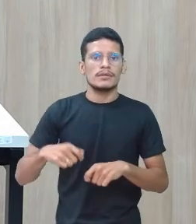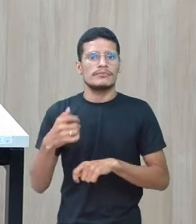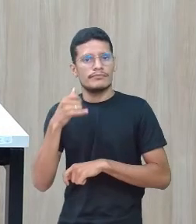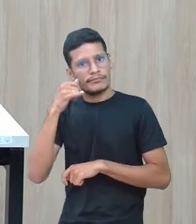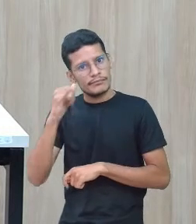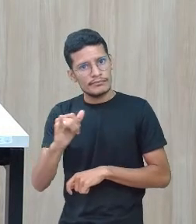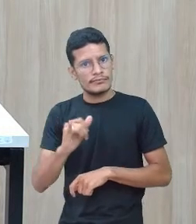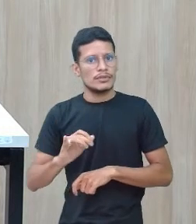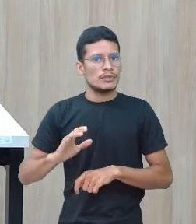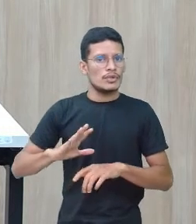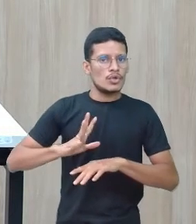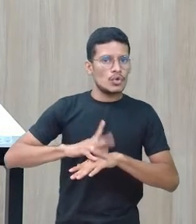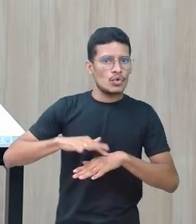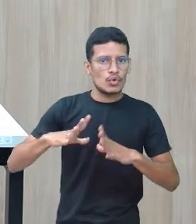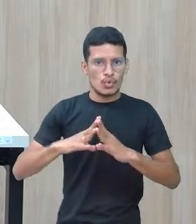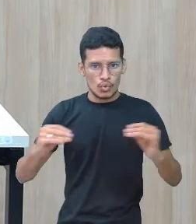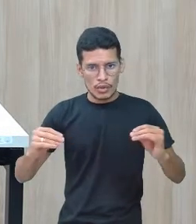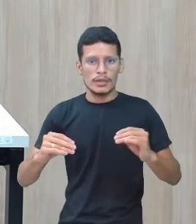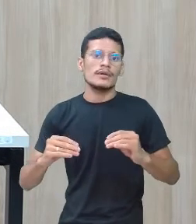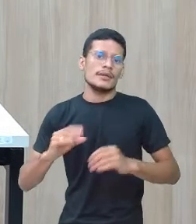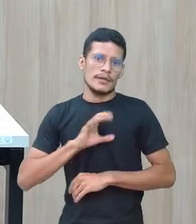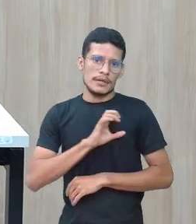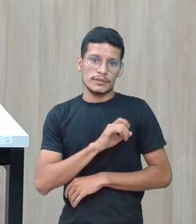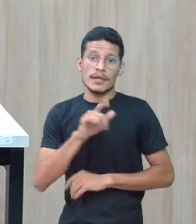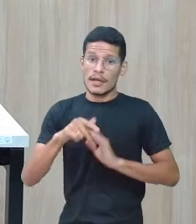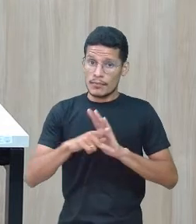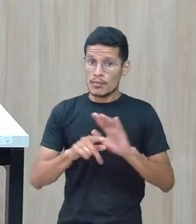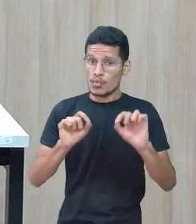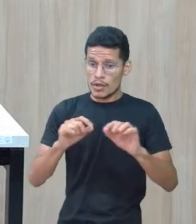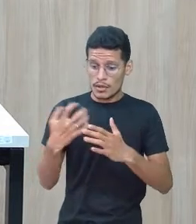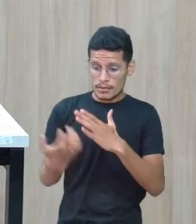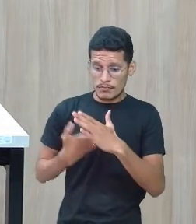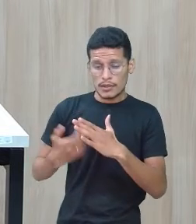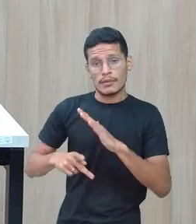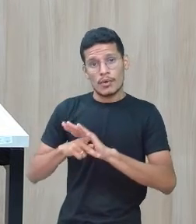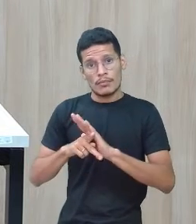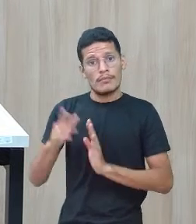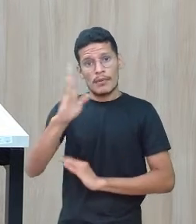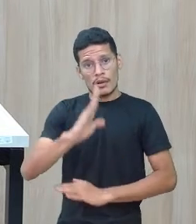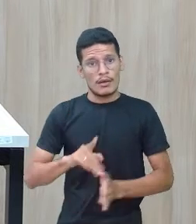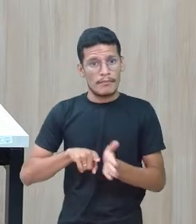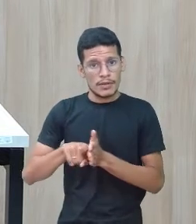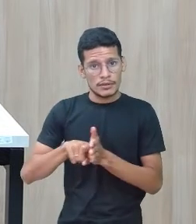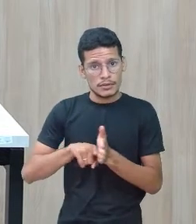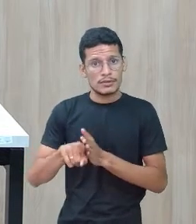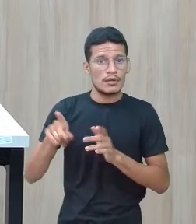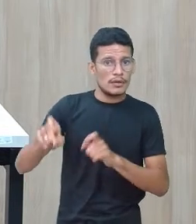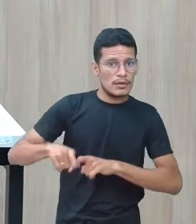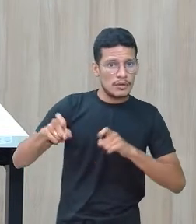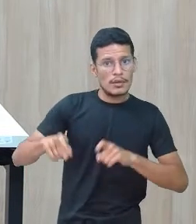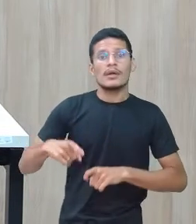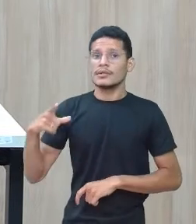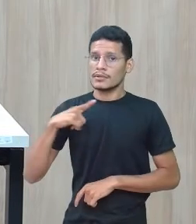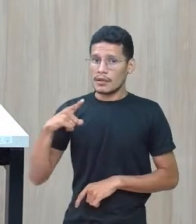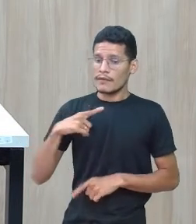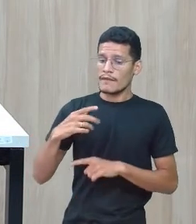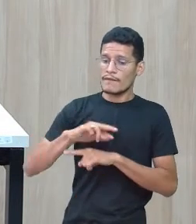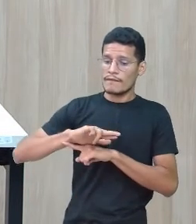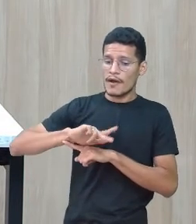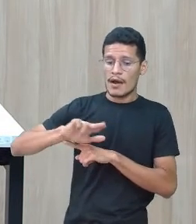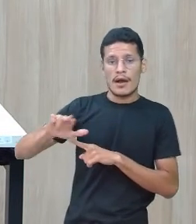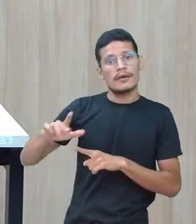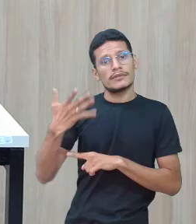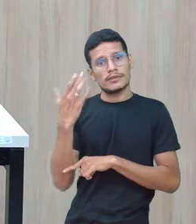câncer. A Embrapa é a empresa brasileira de pesquisa agropecuária. Então, ela também tem vários cientistas lá